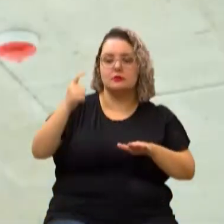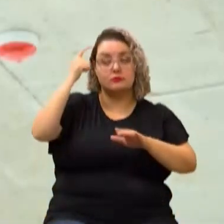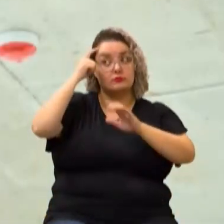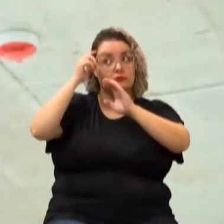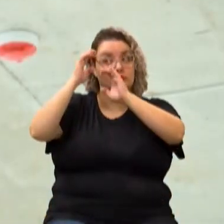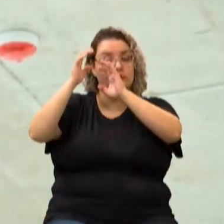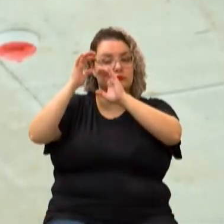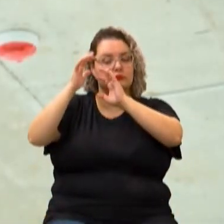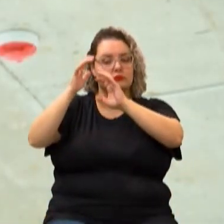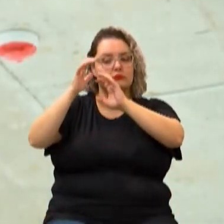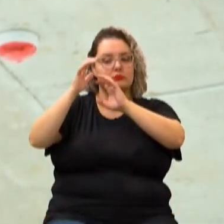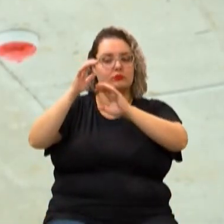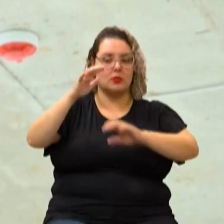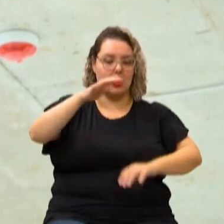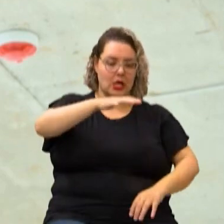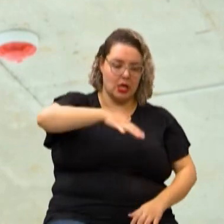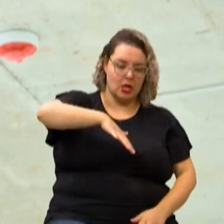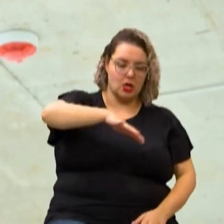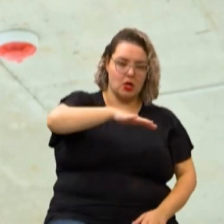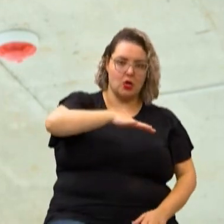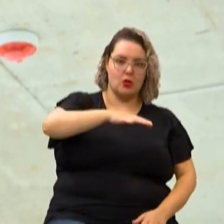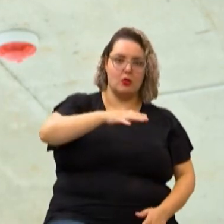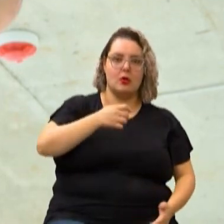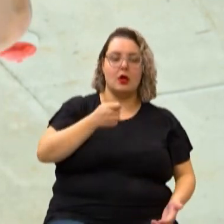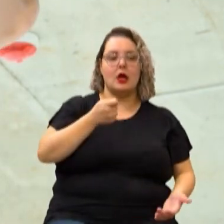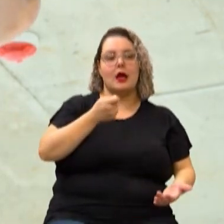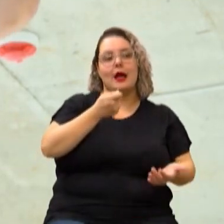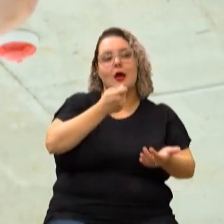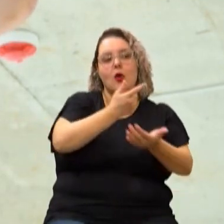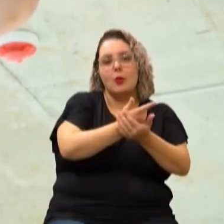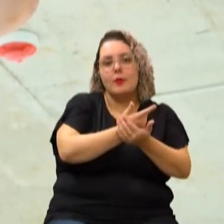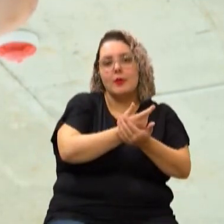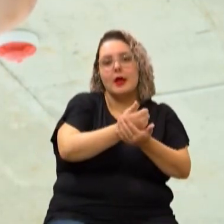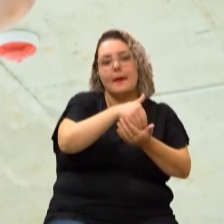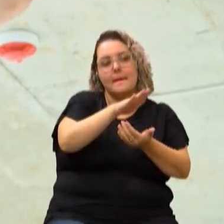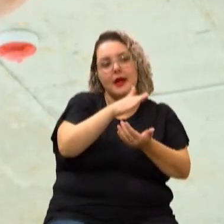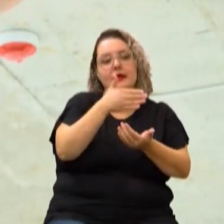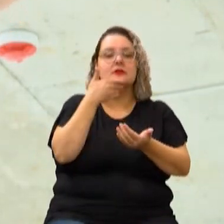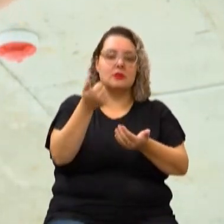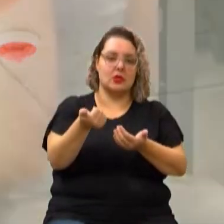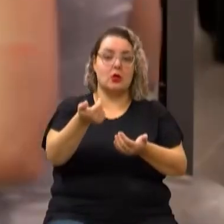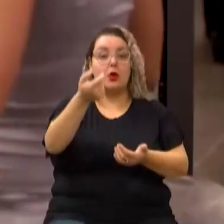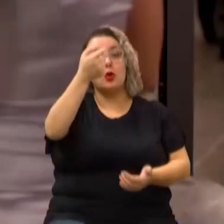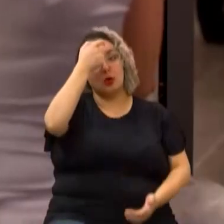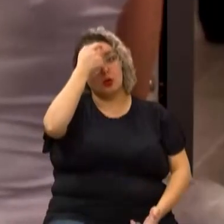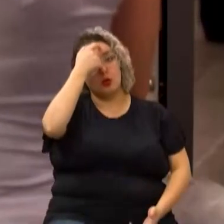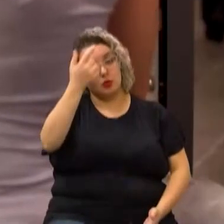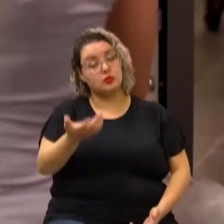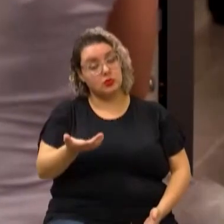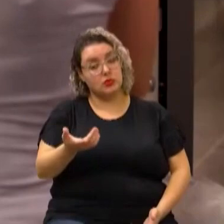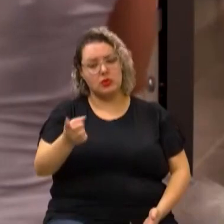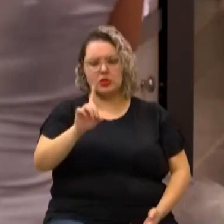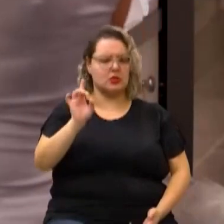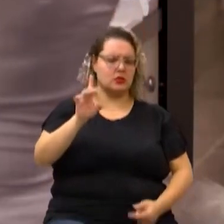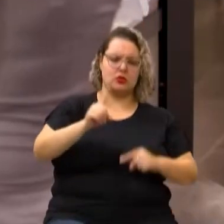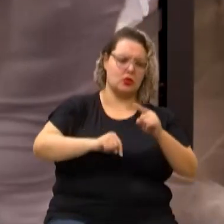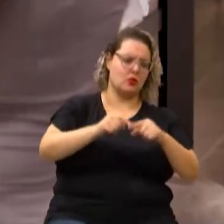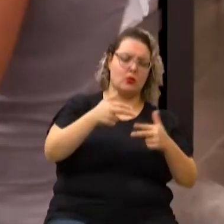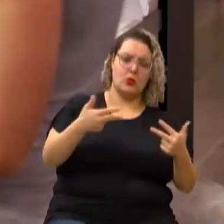prejudica a nossa performance como país. O pão francês, a farinha é cotada em dólar, por exemplo, muitas